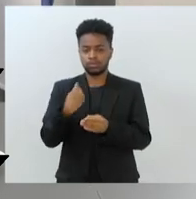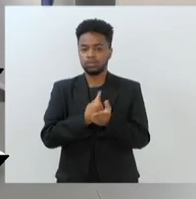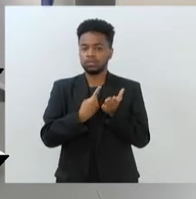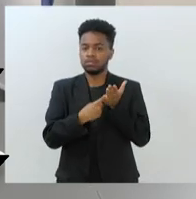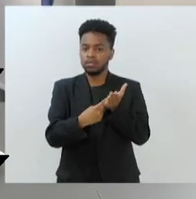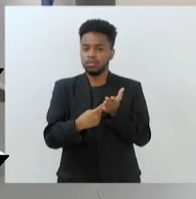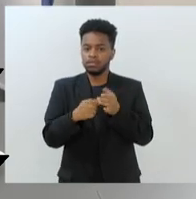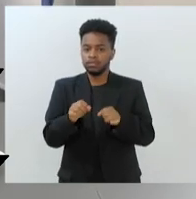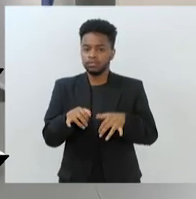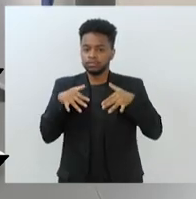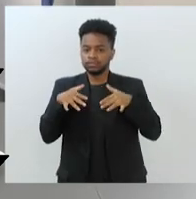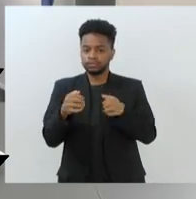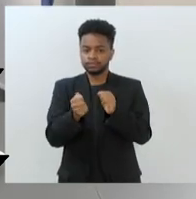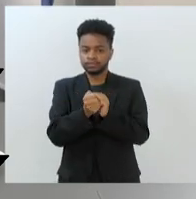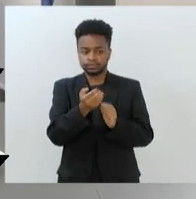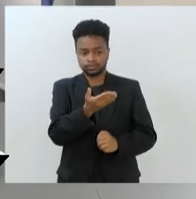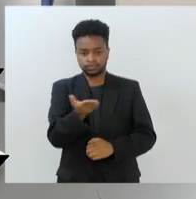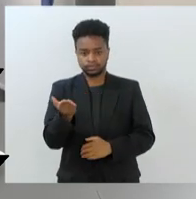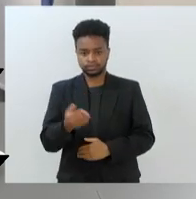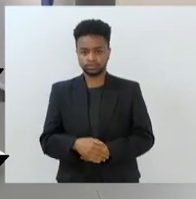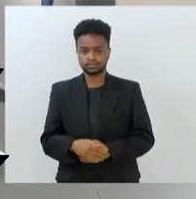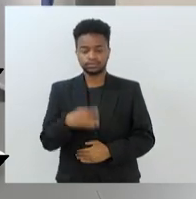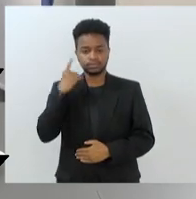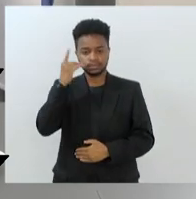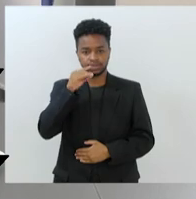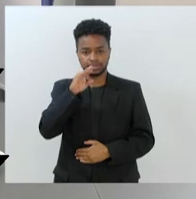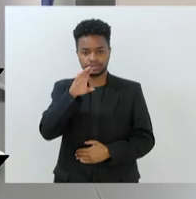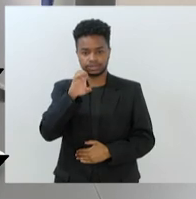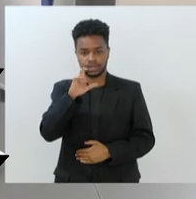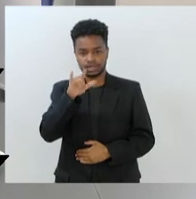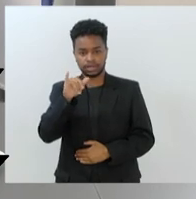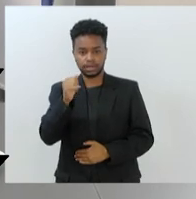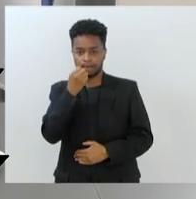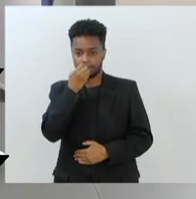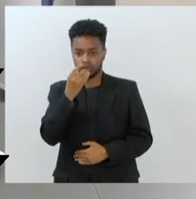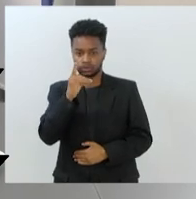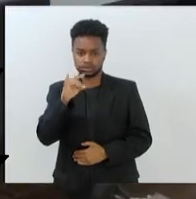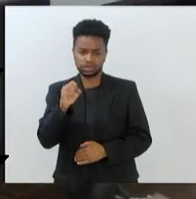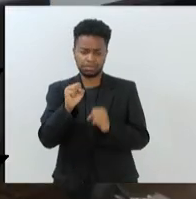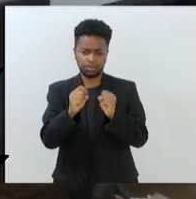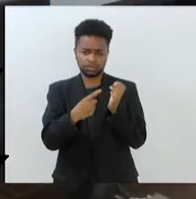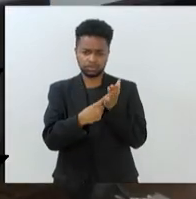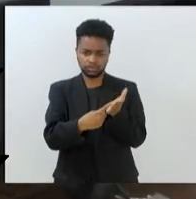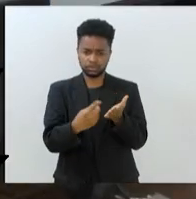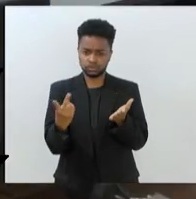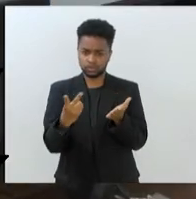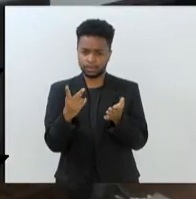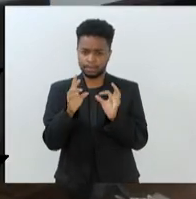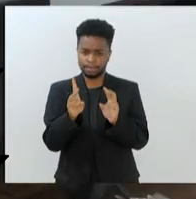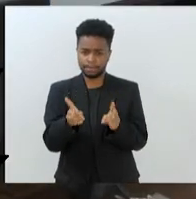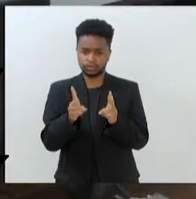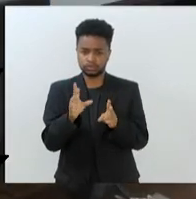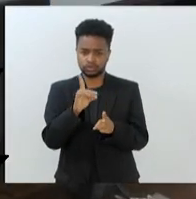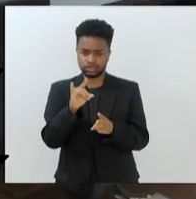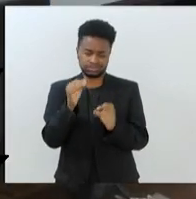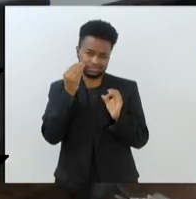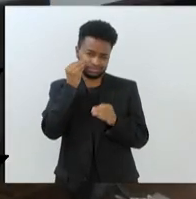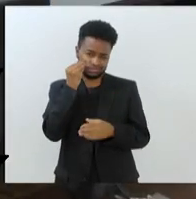esses atores. Deputada Célia, bom dia. Bom dia. Mas não marca as duas no mesmo dia, isso. Não, precisa, uma de cada dia, porque o tema...